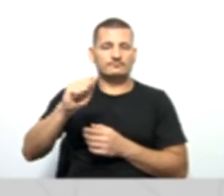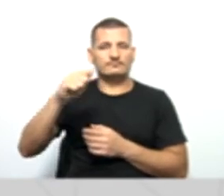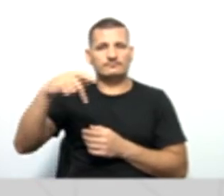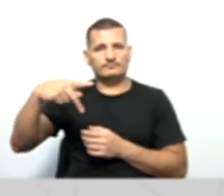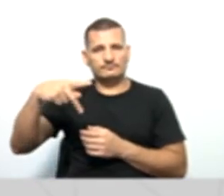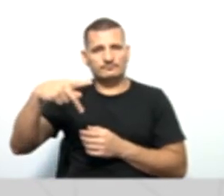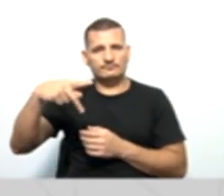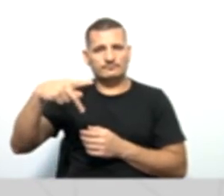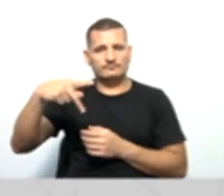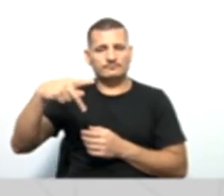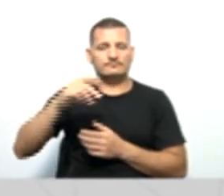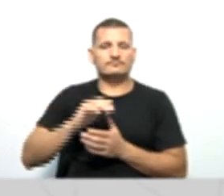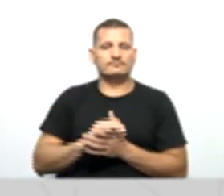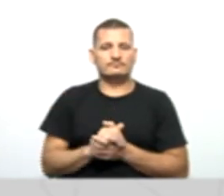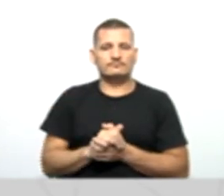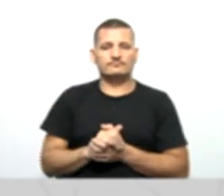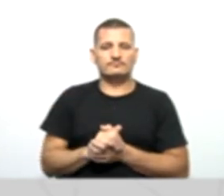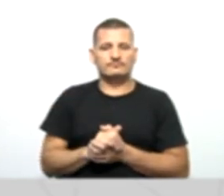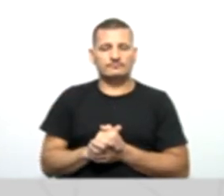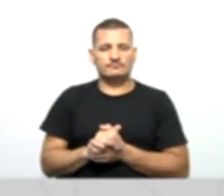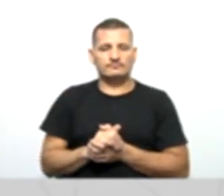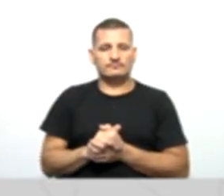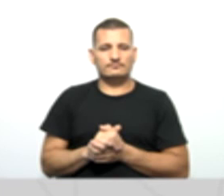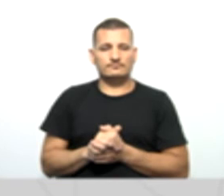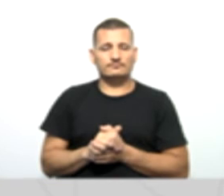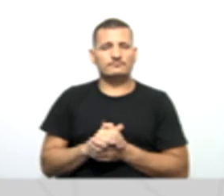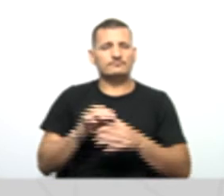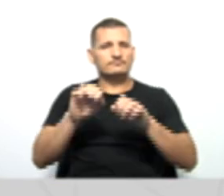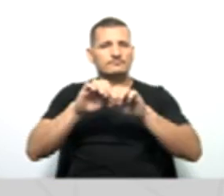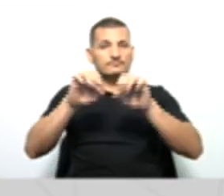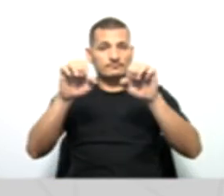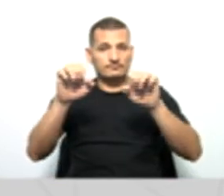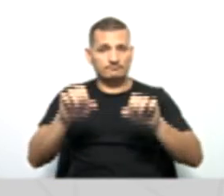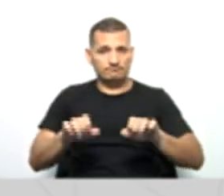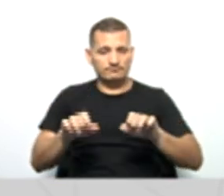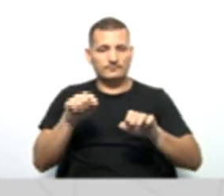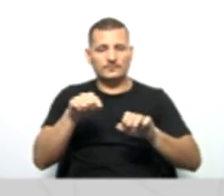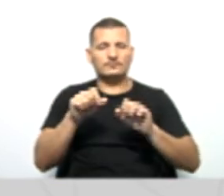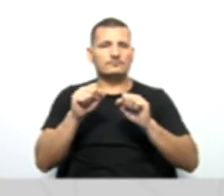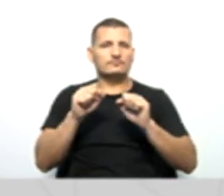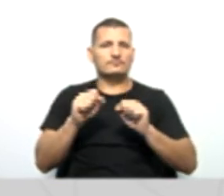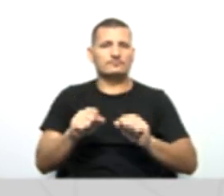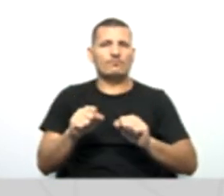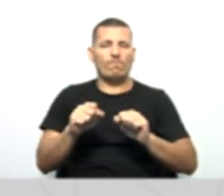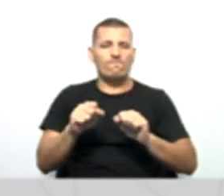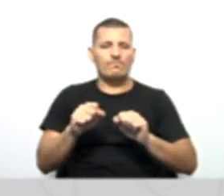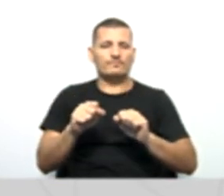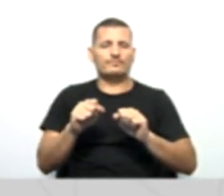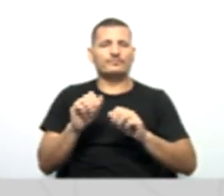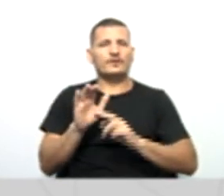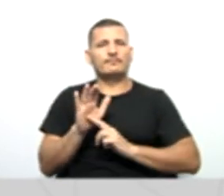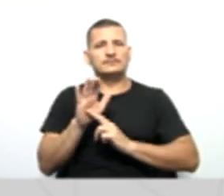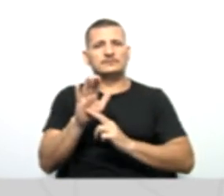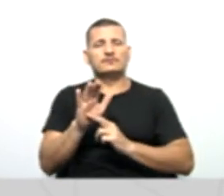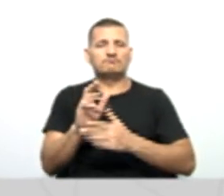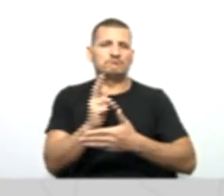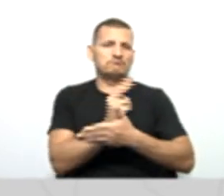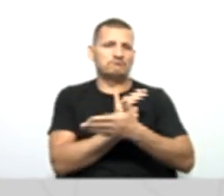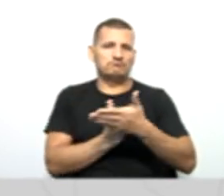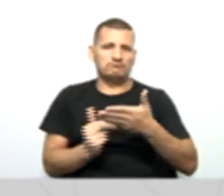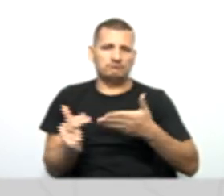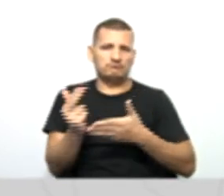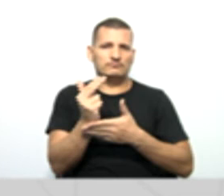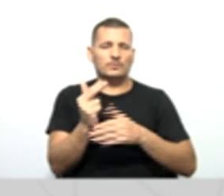simplesmente EAP. Tá? Essa estrutura ela pode ser apresentada de forma gráfica ou indentada